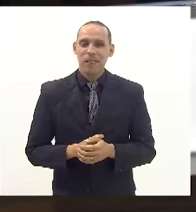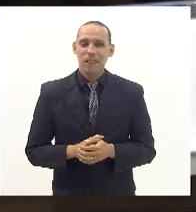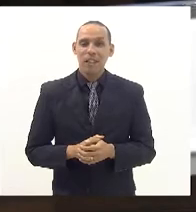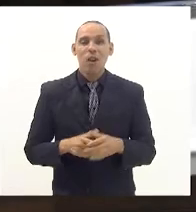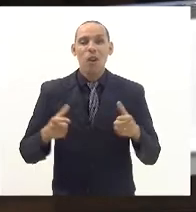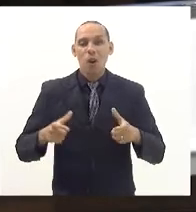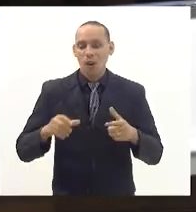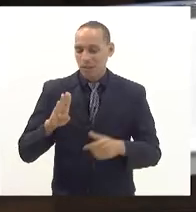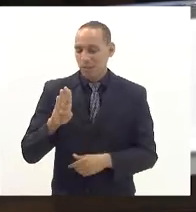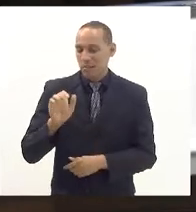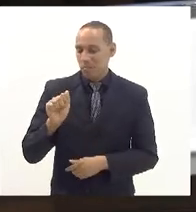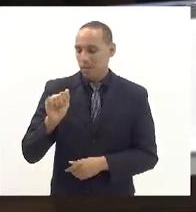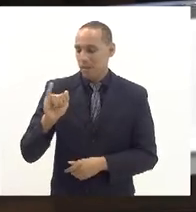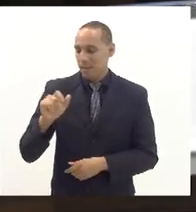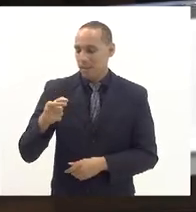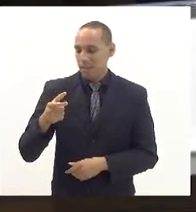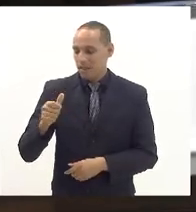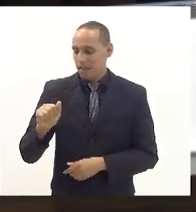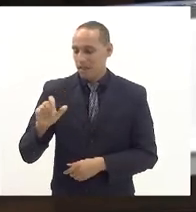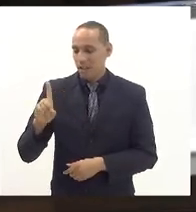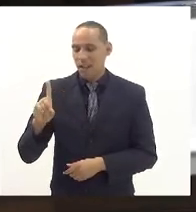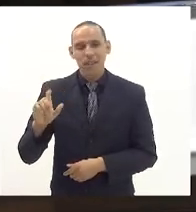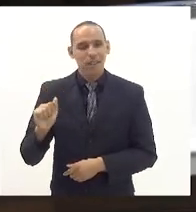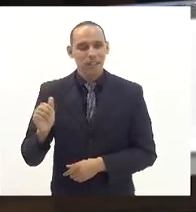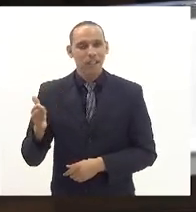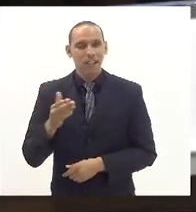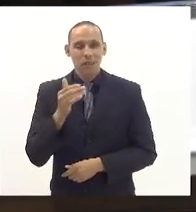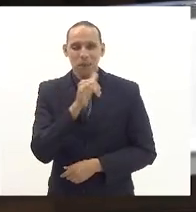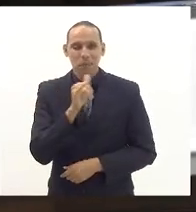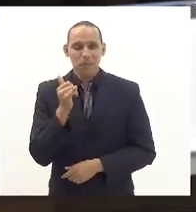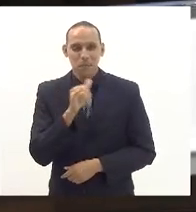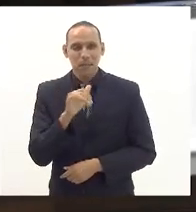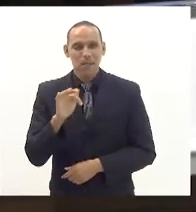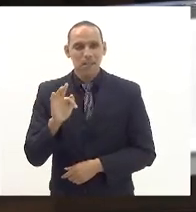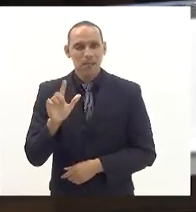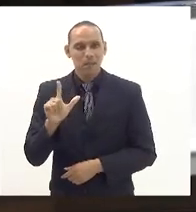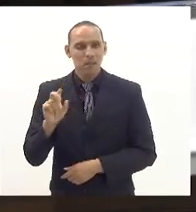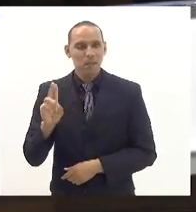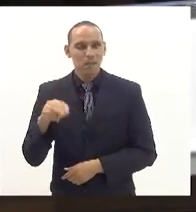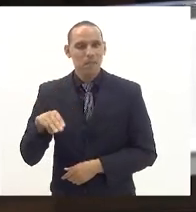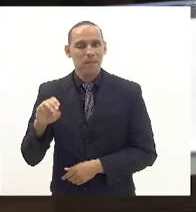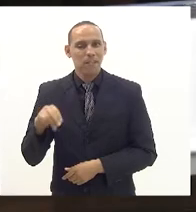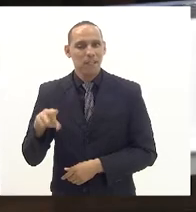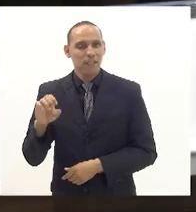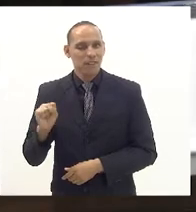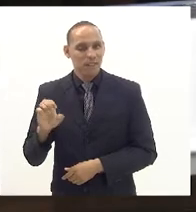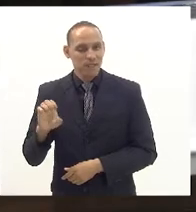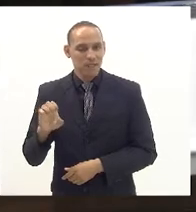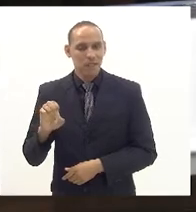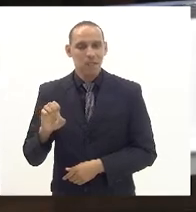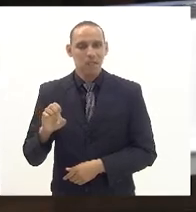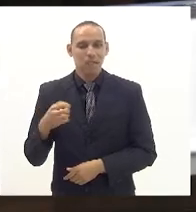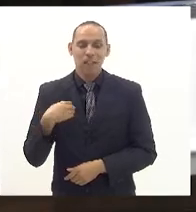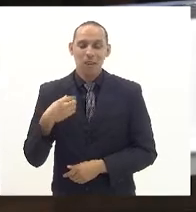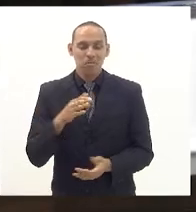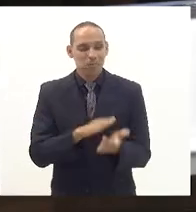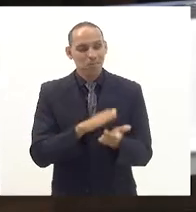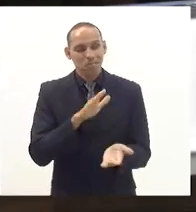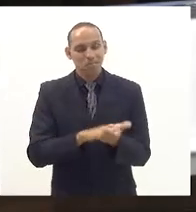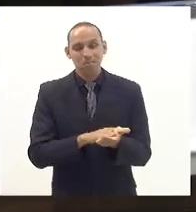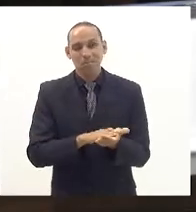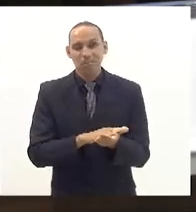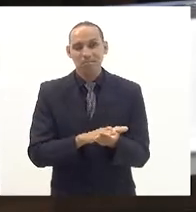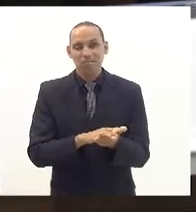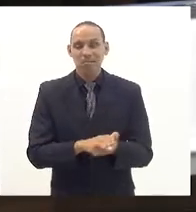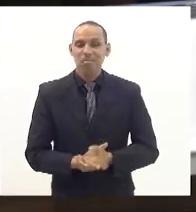na Baixada Fluminense e eu quero e parabenizar aqui